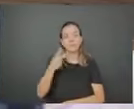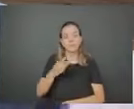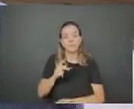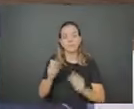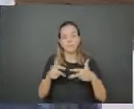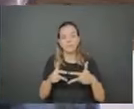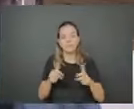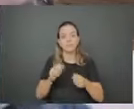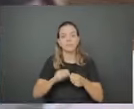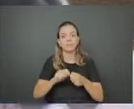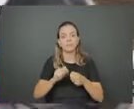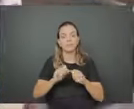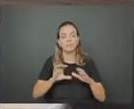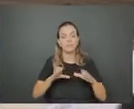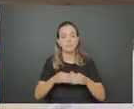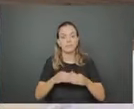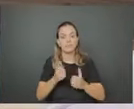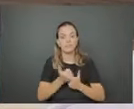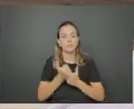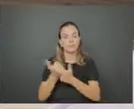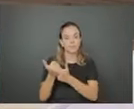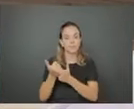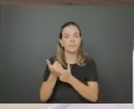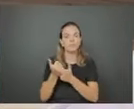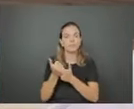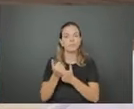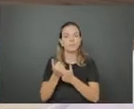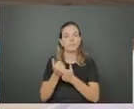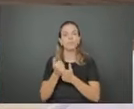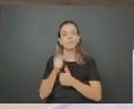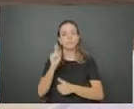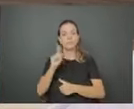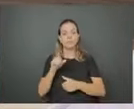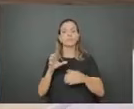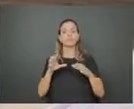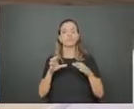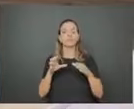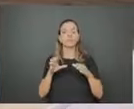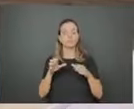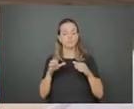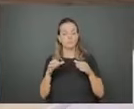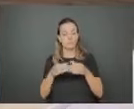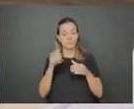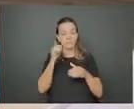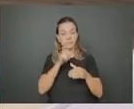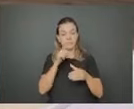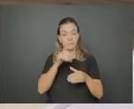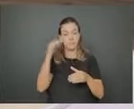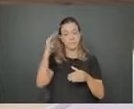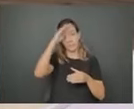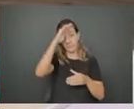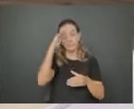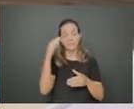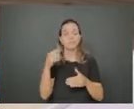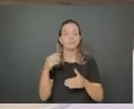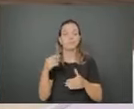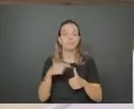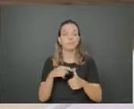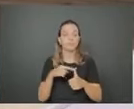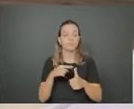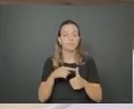Não É Bacana. Foi um movimento que foi articulado por mulheres militares, coronéis, subtenentes,